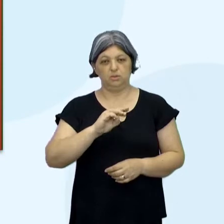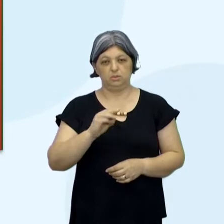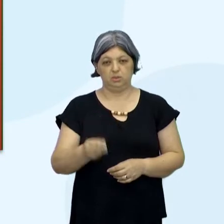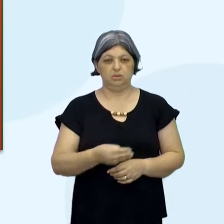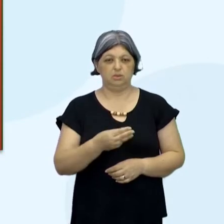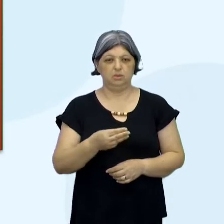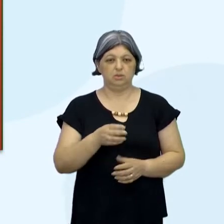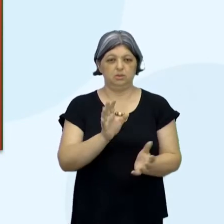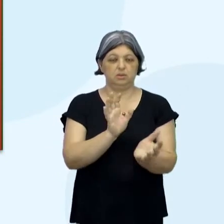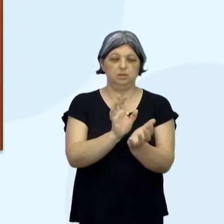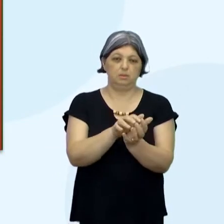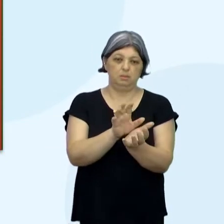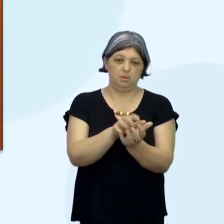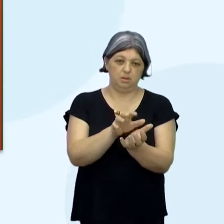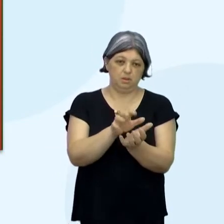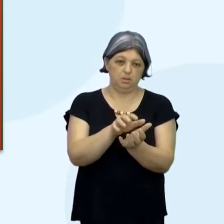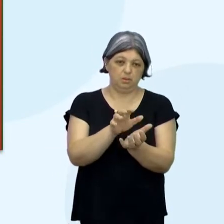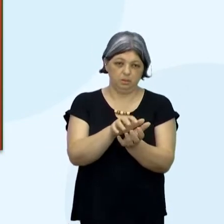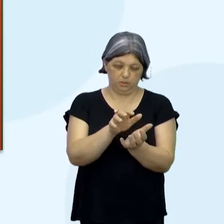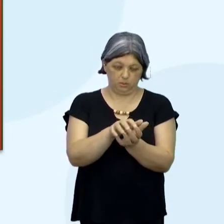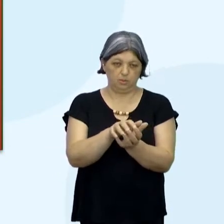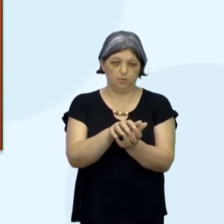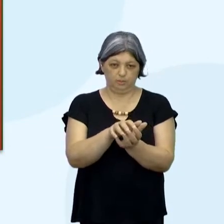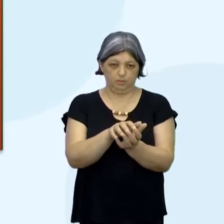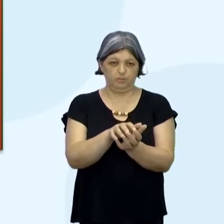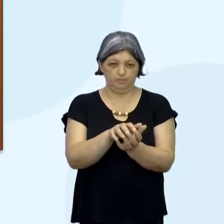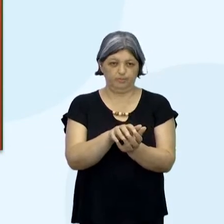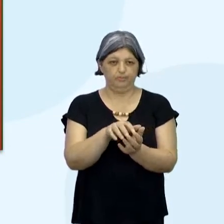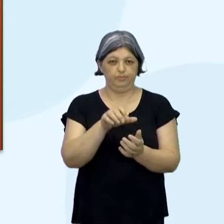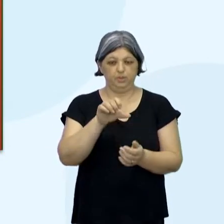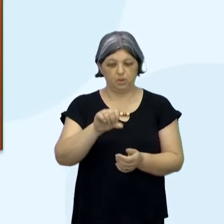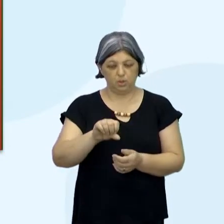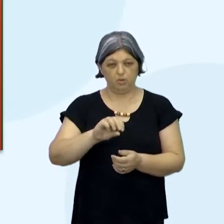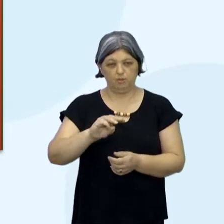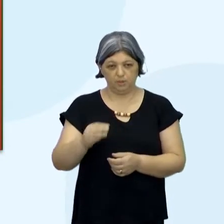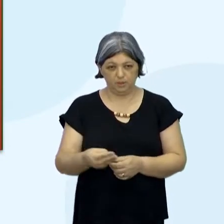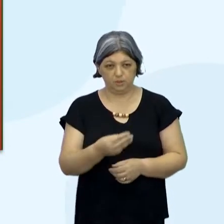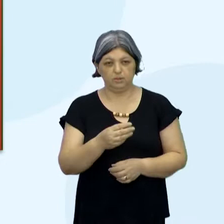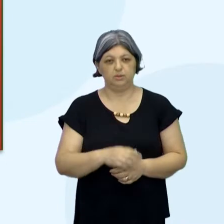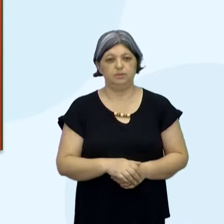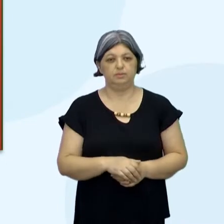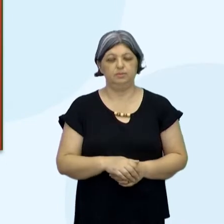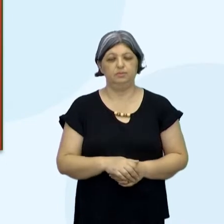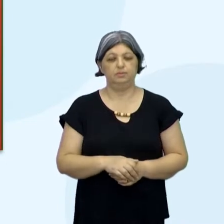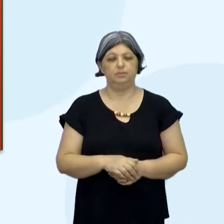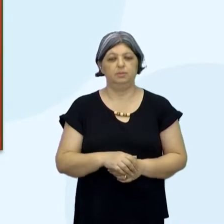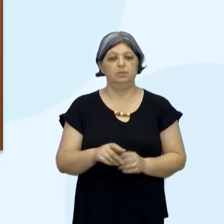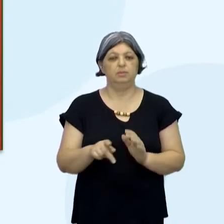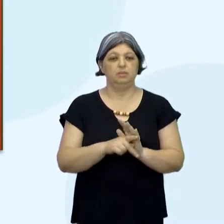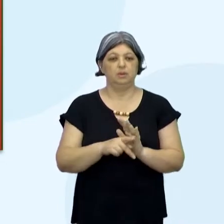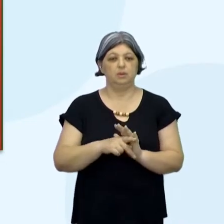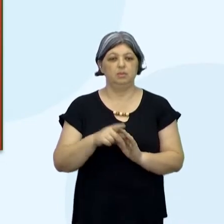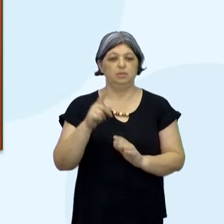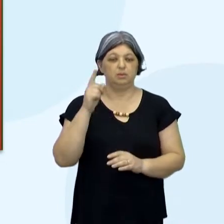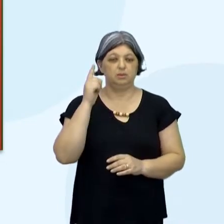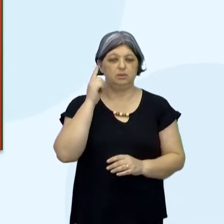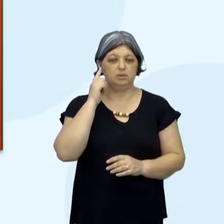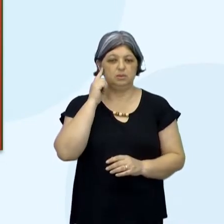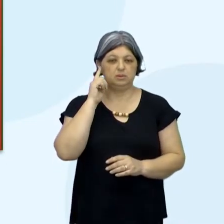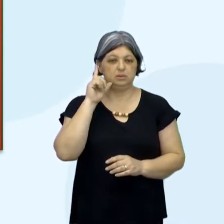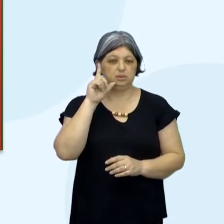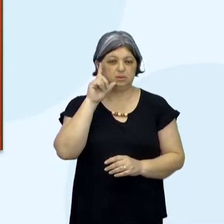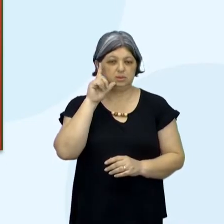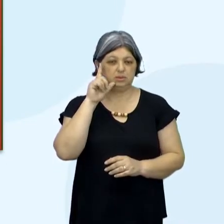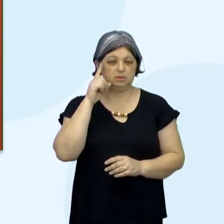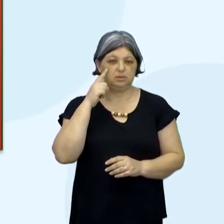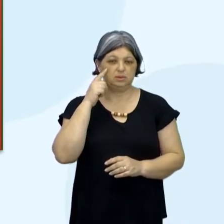Pernambuco já está na casa aí dos 9 milhões, né, de habitantes. O Ceará também na casa de 9 milhões, né, mais